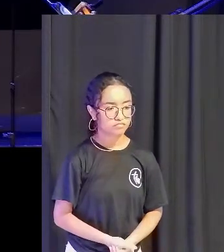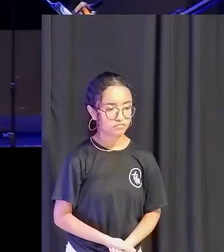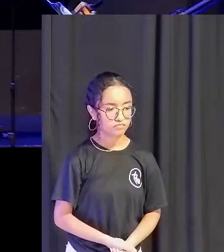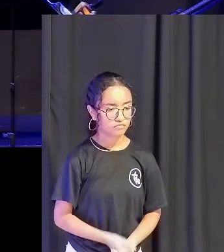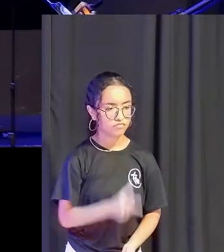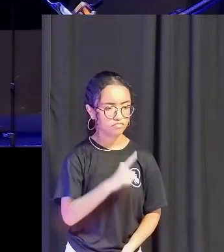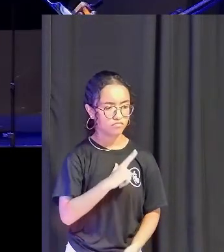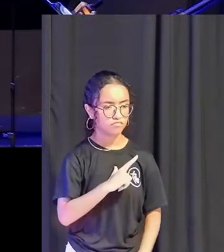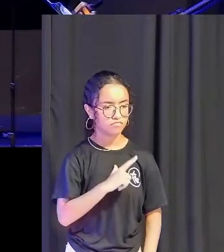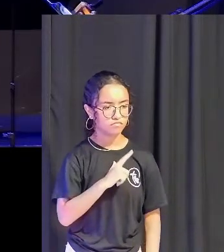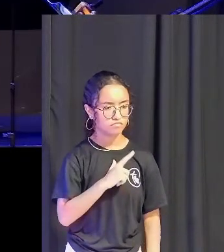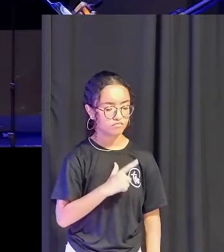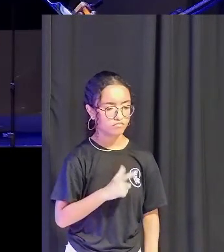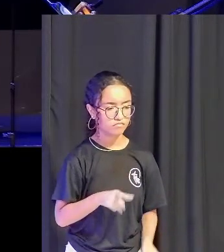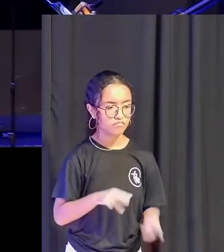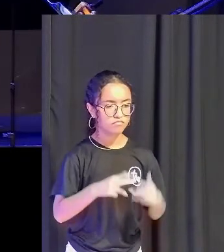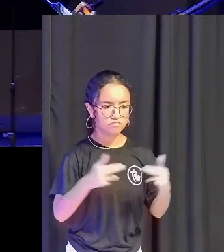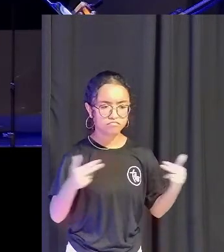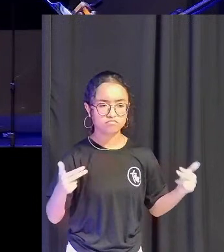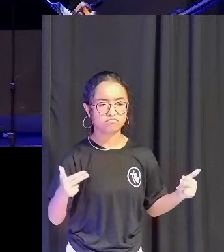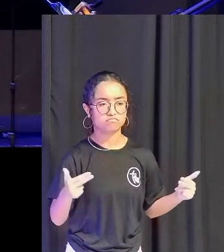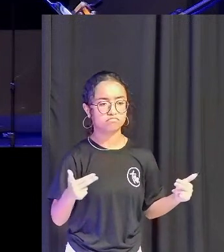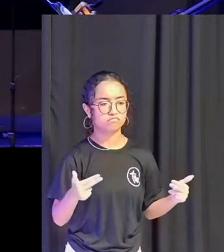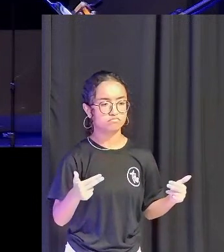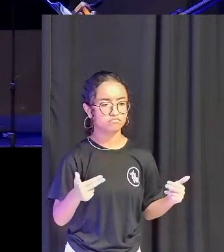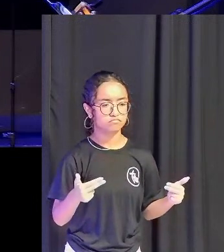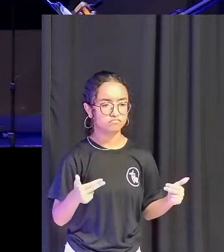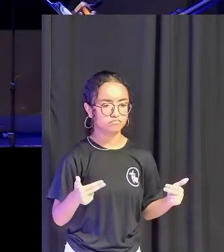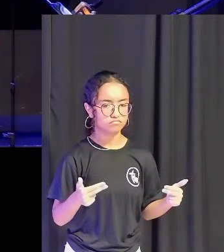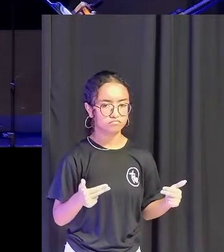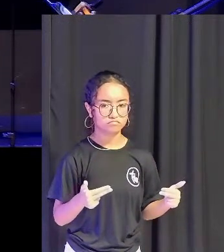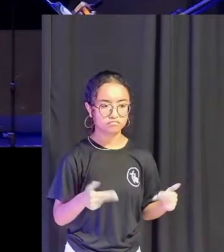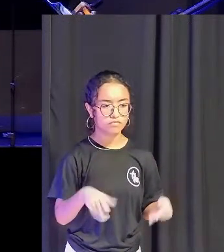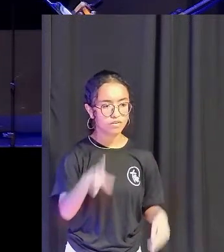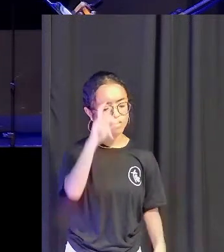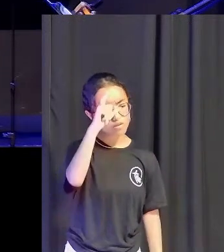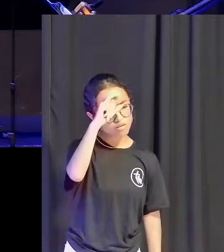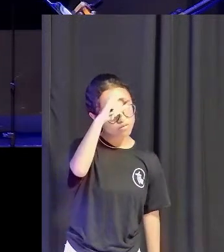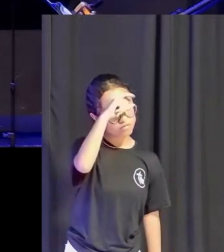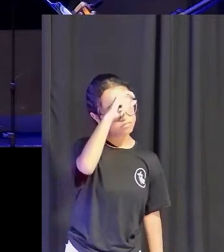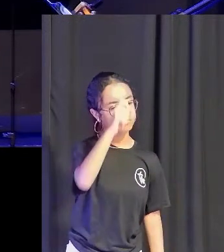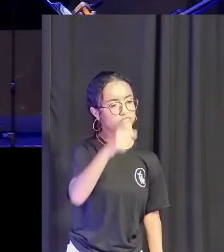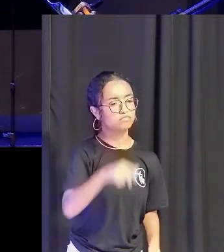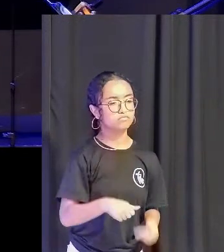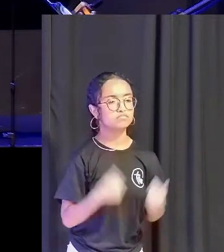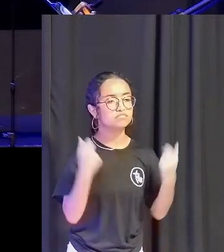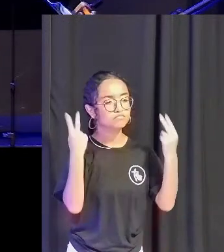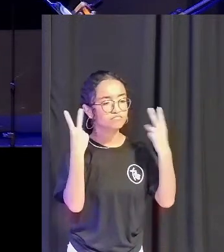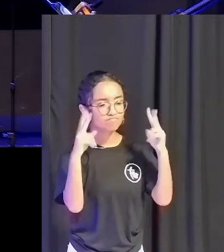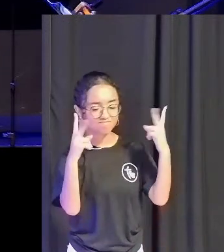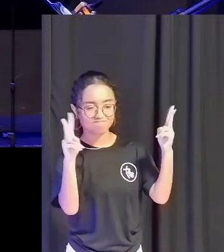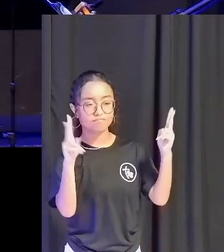derrotas também, ou dificuldades. Mas eu quero encorajá-los hoje a que lembrem